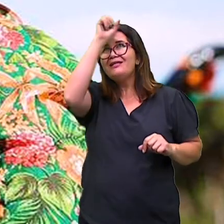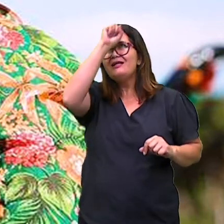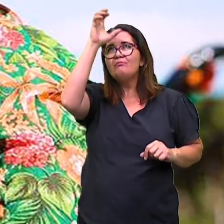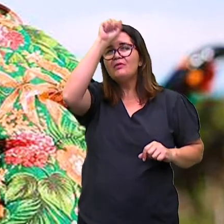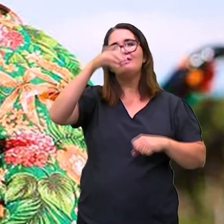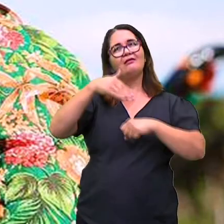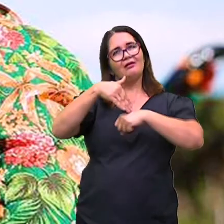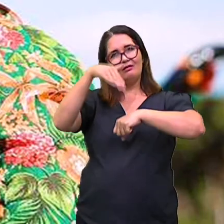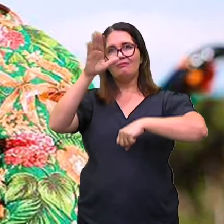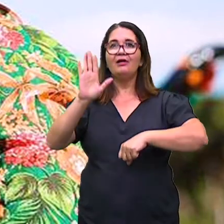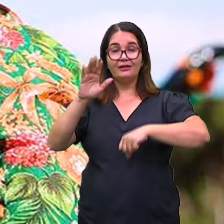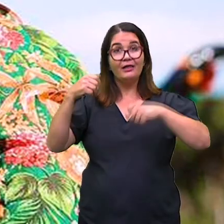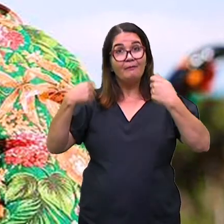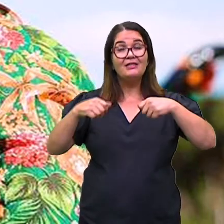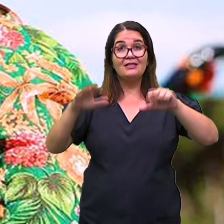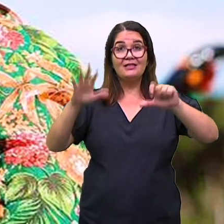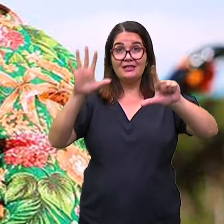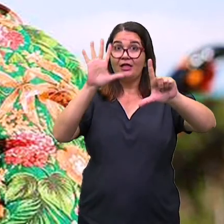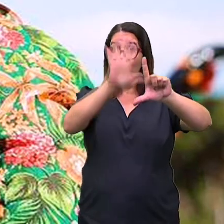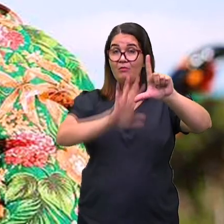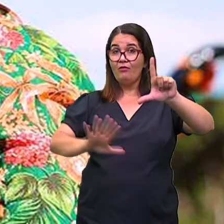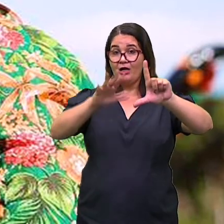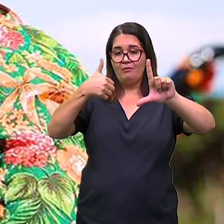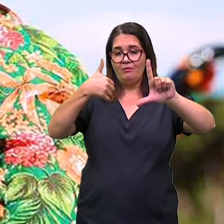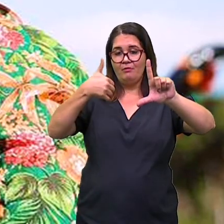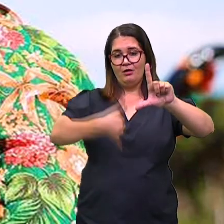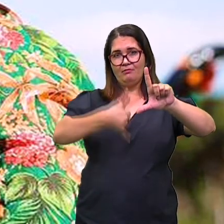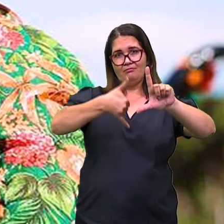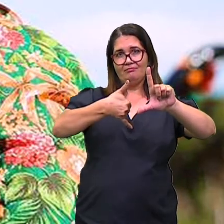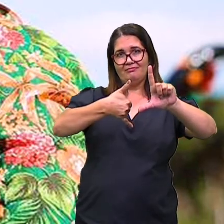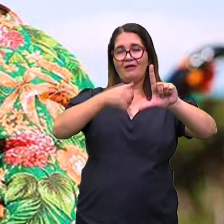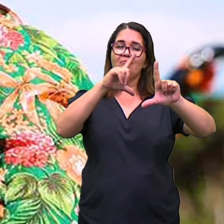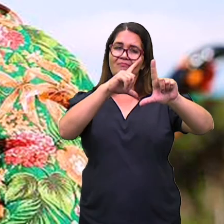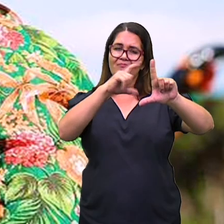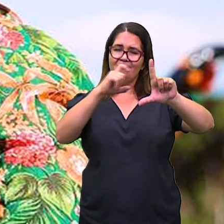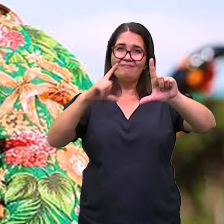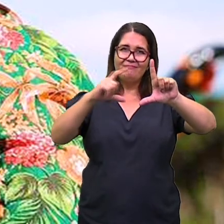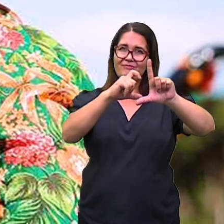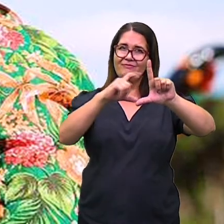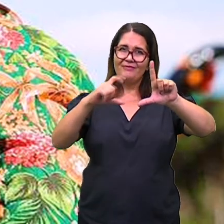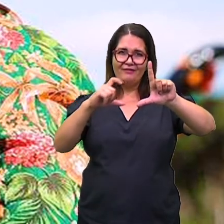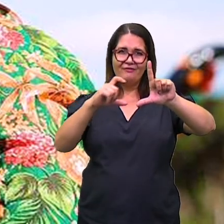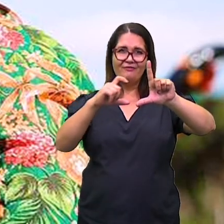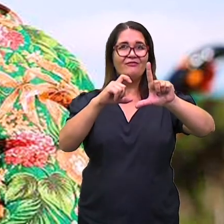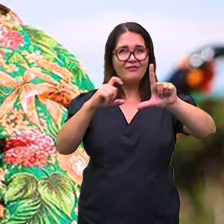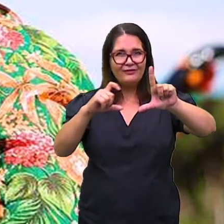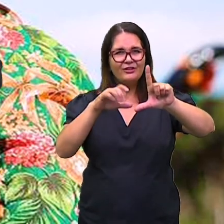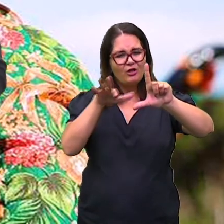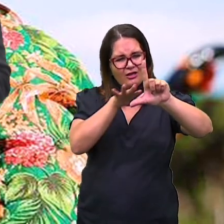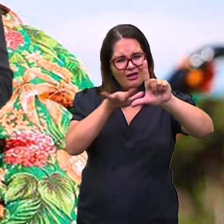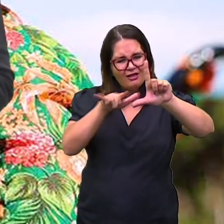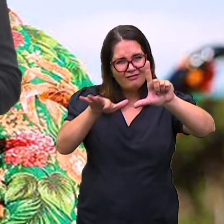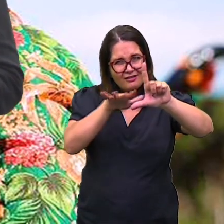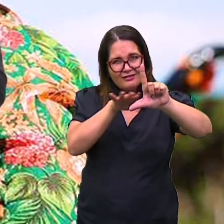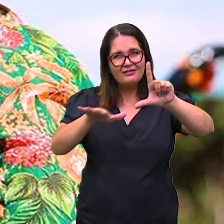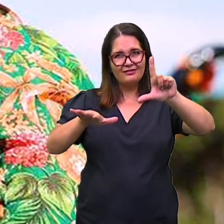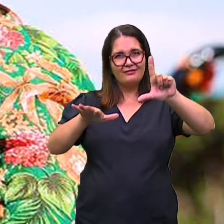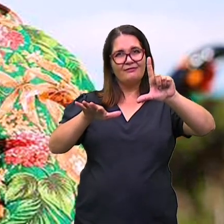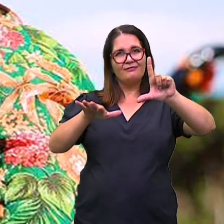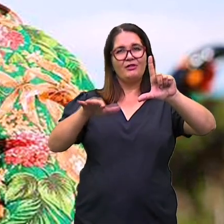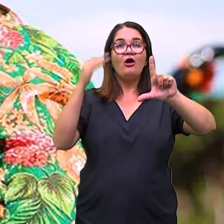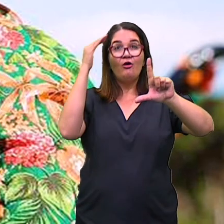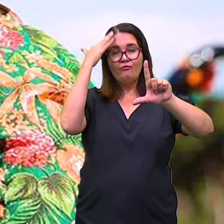celular, aponte para o nosso QR Code, está aparecendo aqui no canto da tela, nosso famoso QR Code.